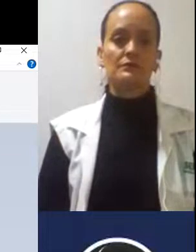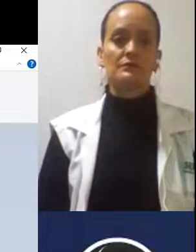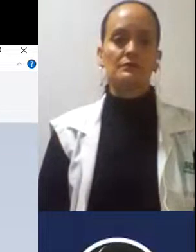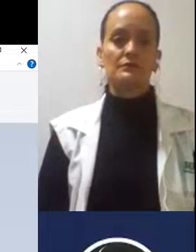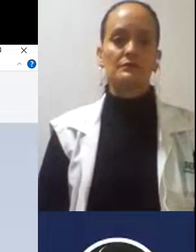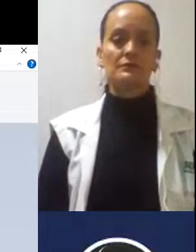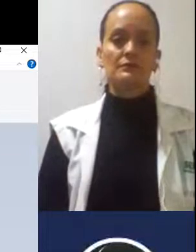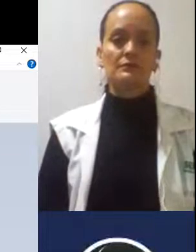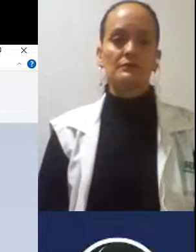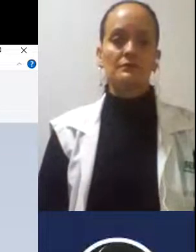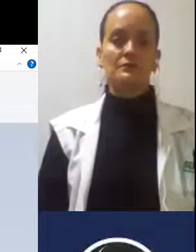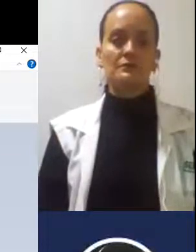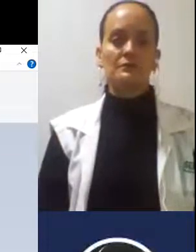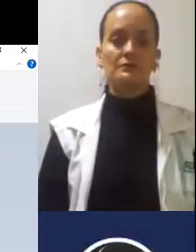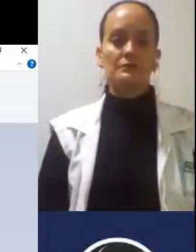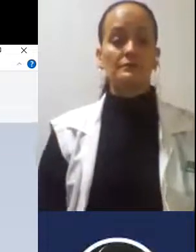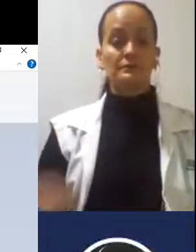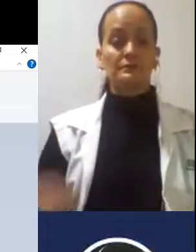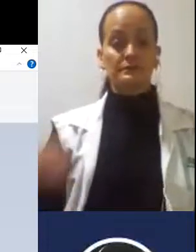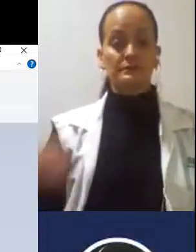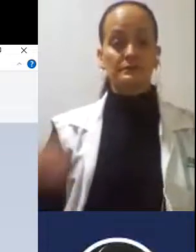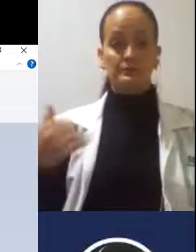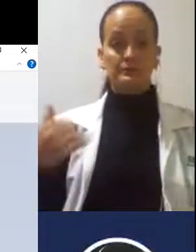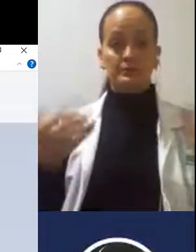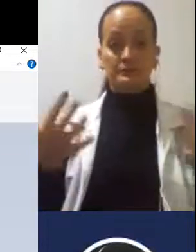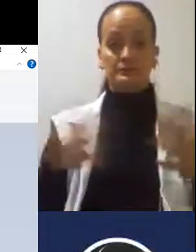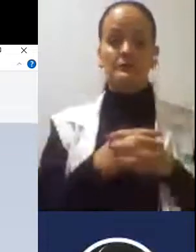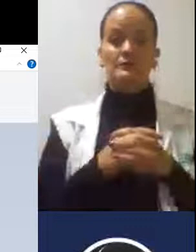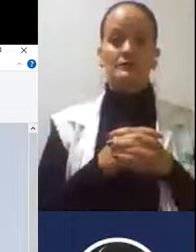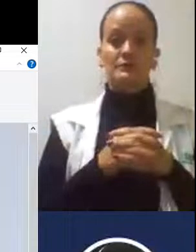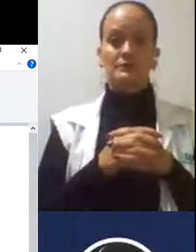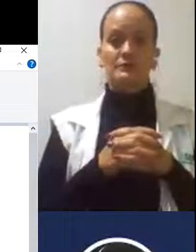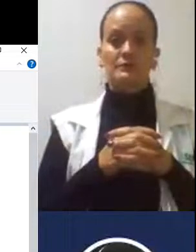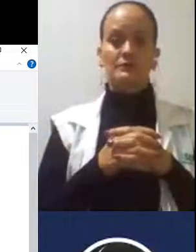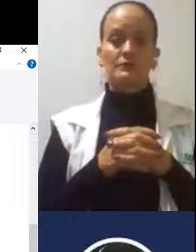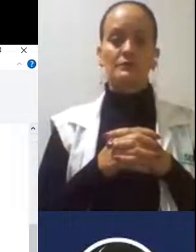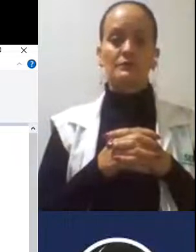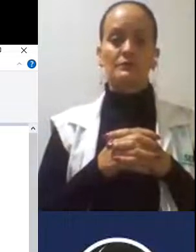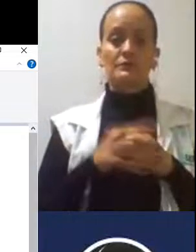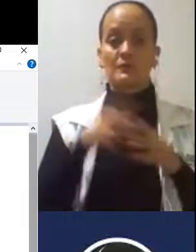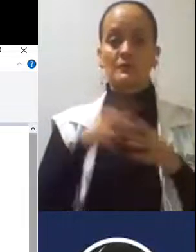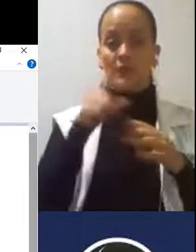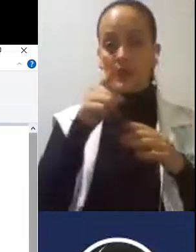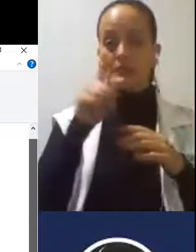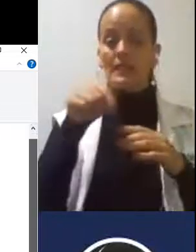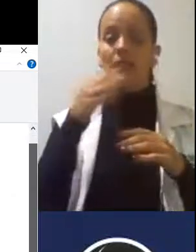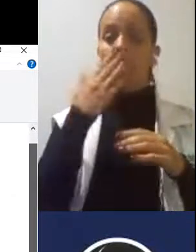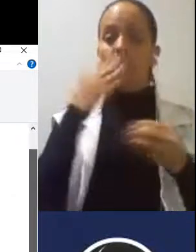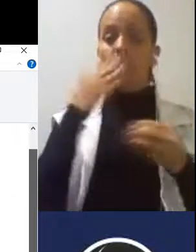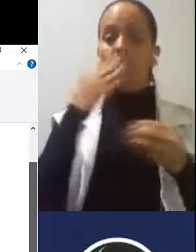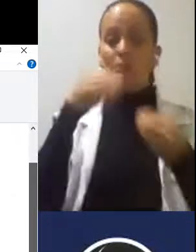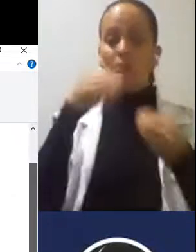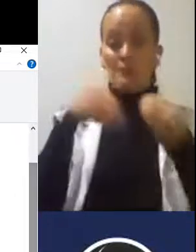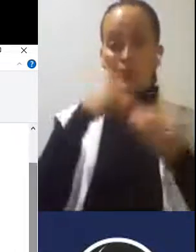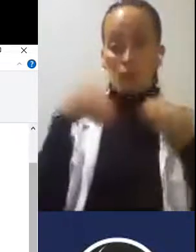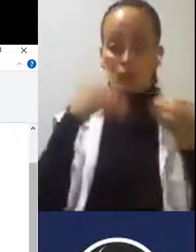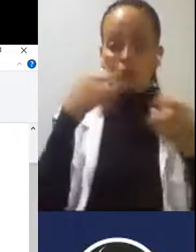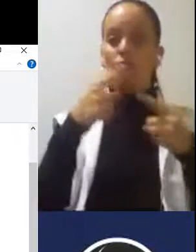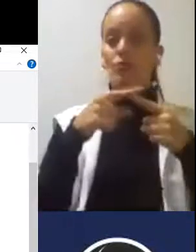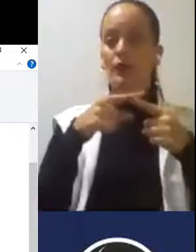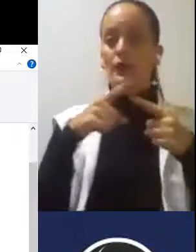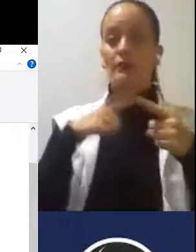Então, basicamente, esse circuito aí que vocês têm é um circuito do tipo misto. Por quê? Porque você tem tanto